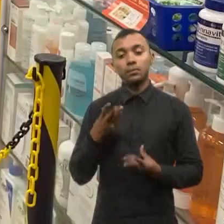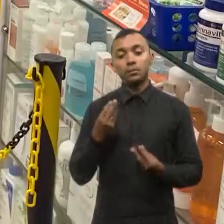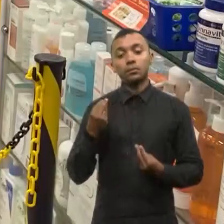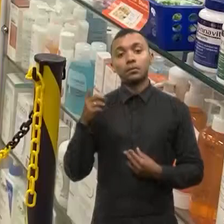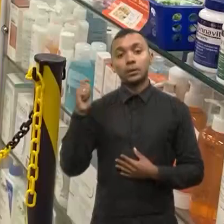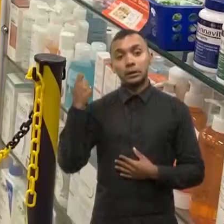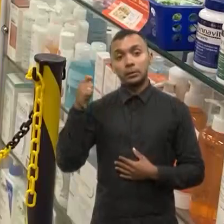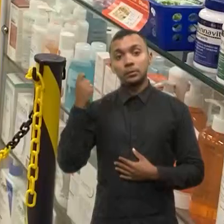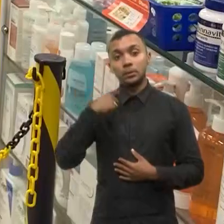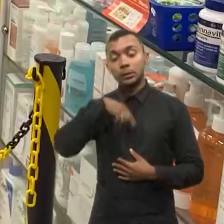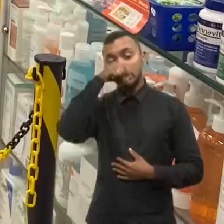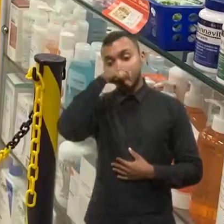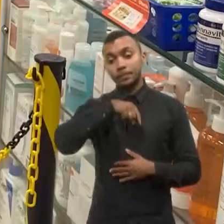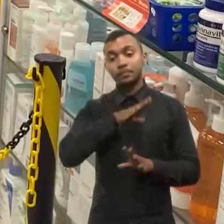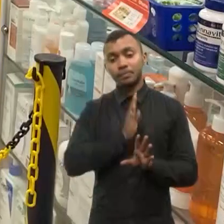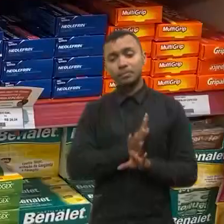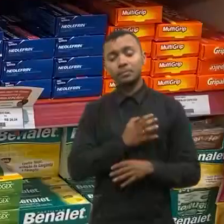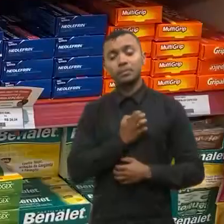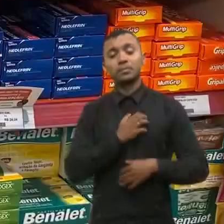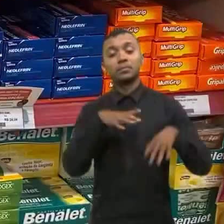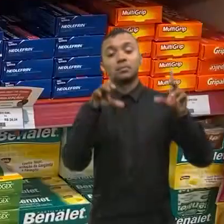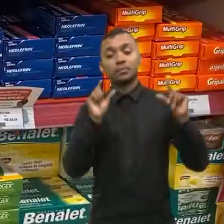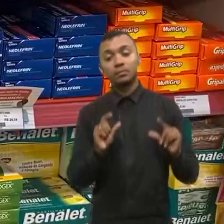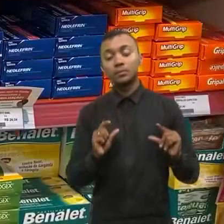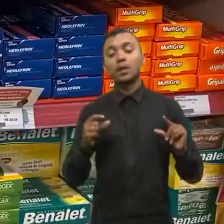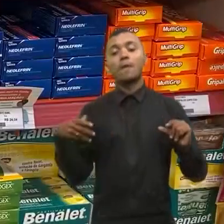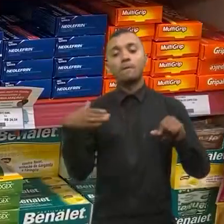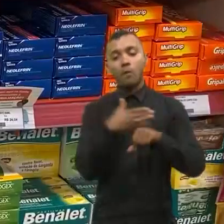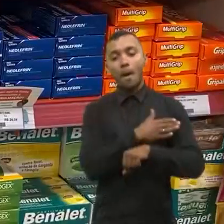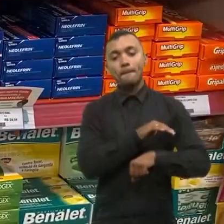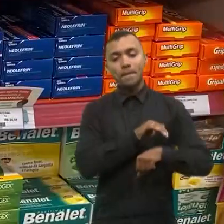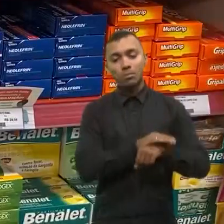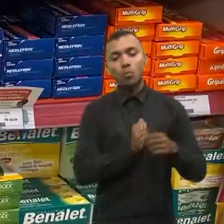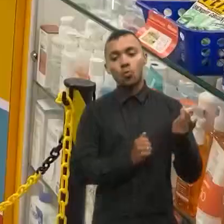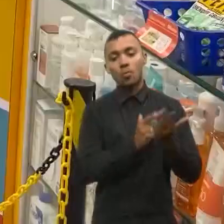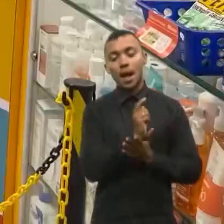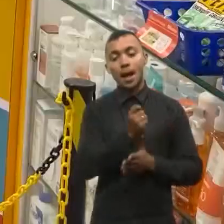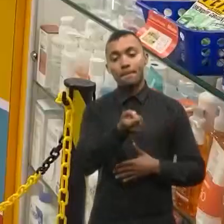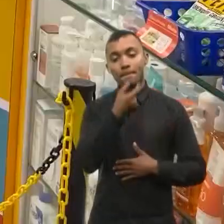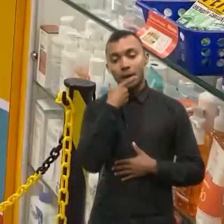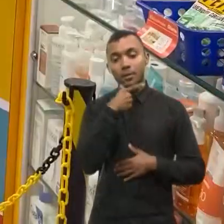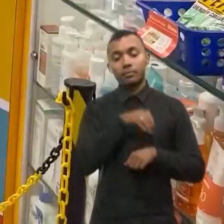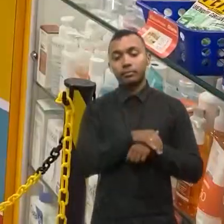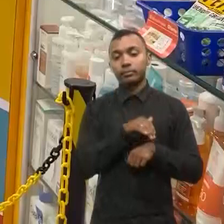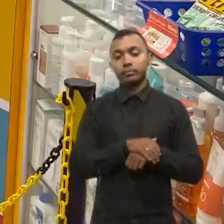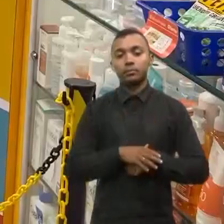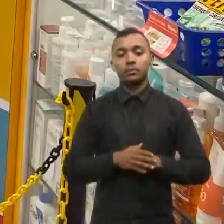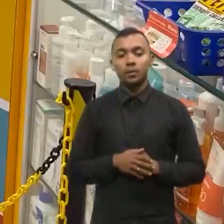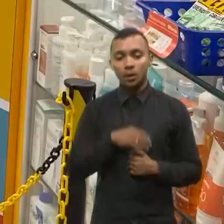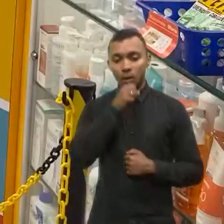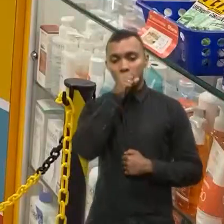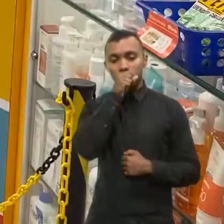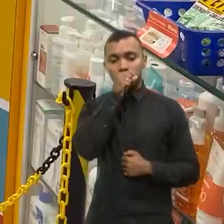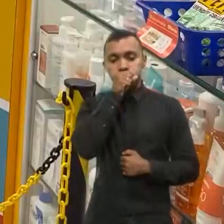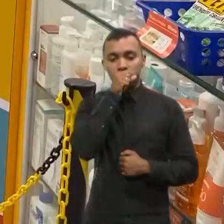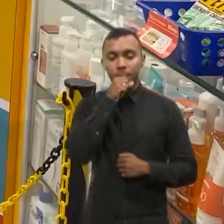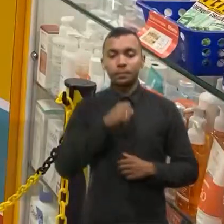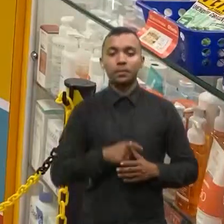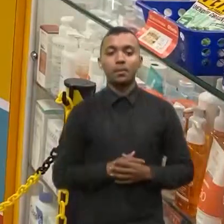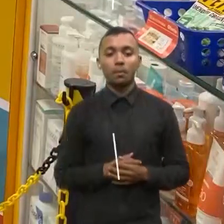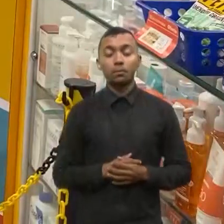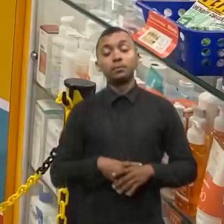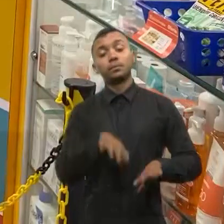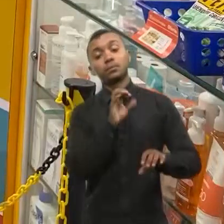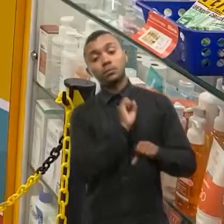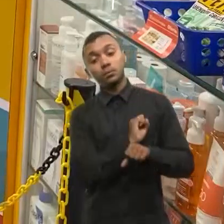alérgicas. Para amenizar os sintomas, foi até a farmácia comprar remédio por conta própria. Normalmente eu espero um pouco,